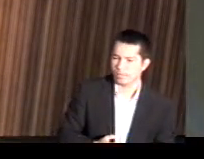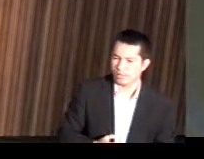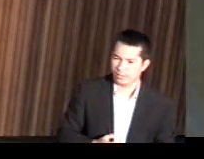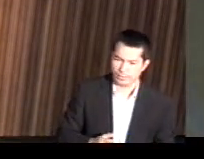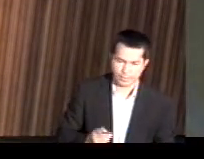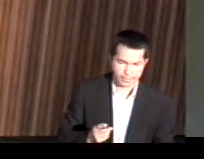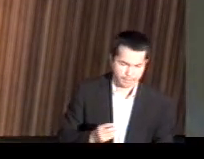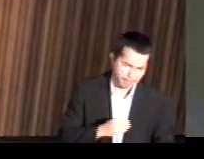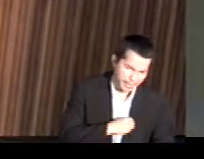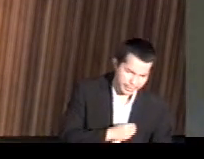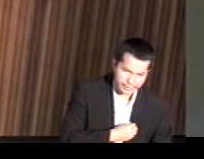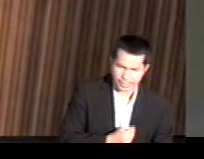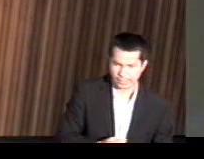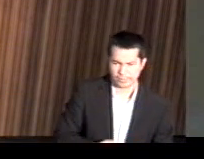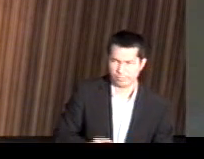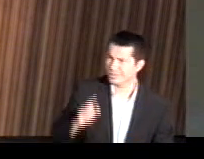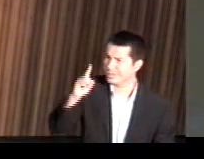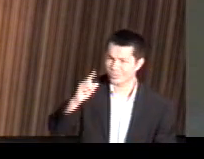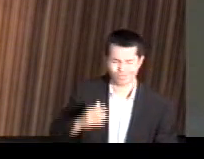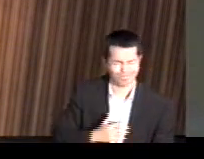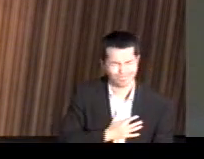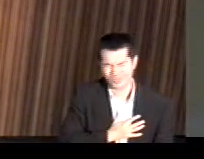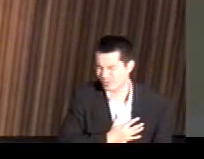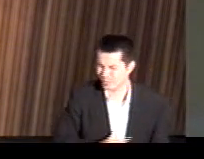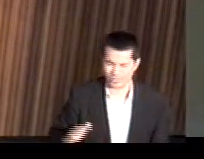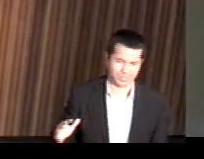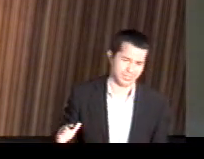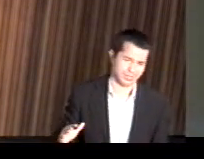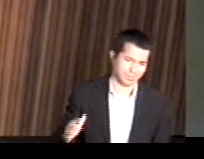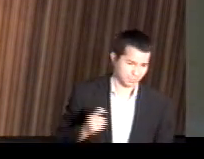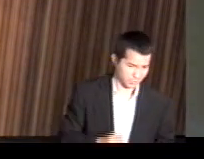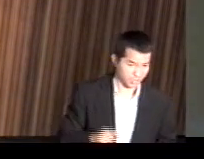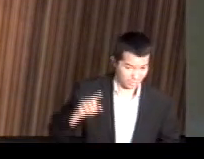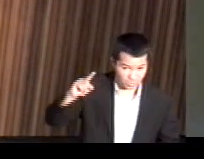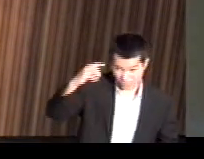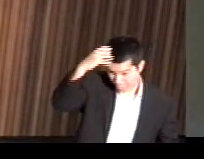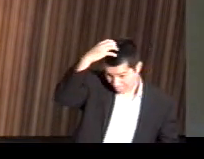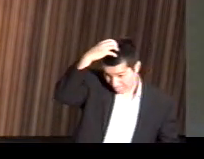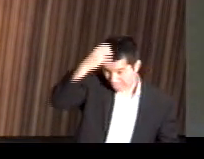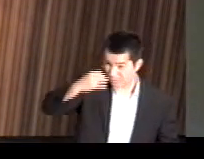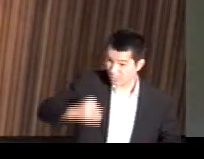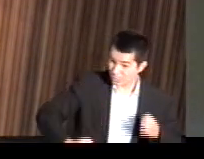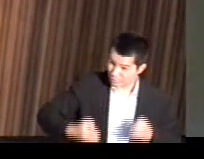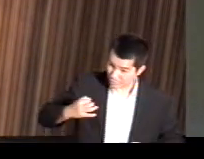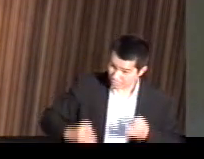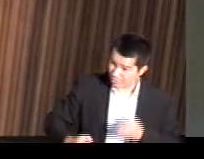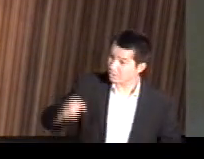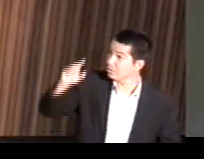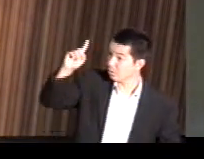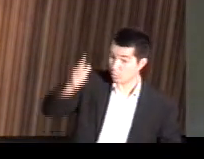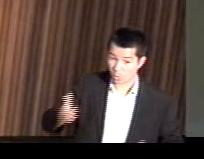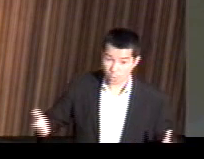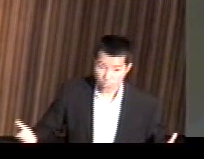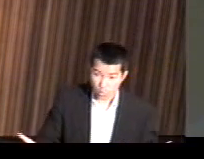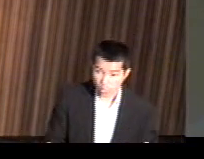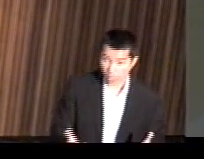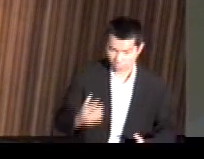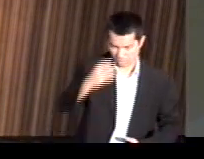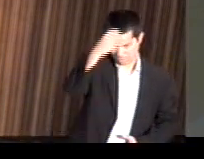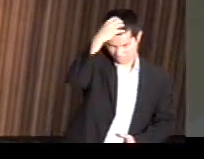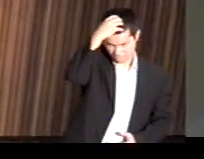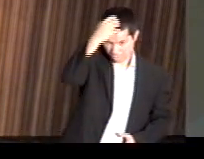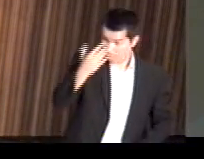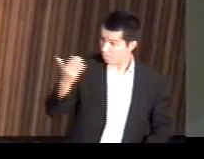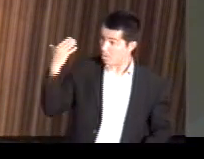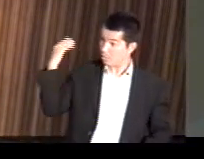Por quê? Porque Ele é o Rei da justiça hoje e para todo sempre. E por